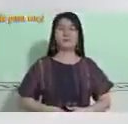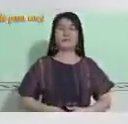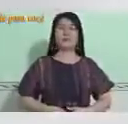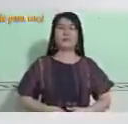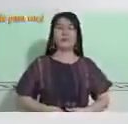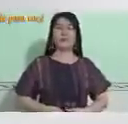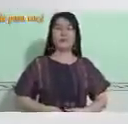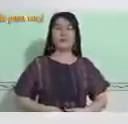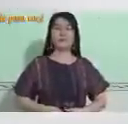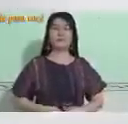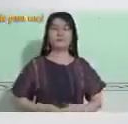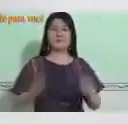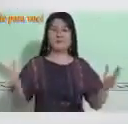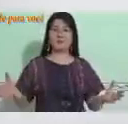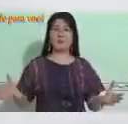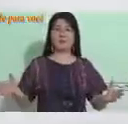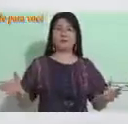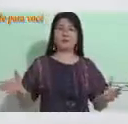vírgula, laranja, vírgula,